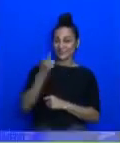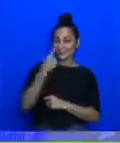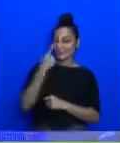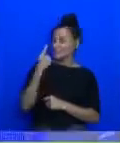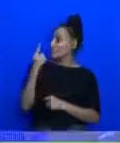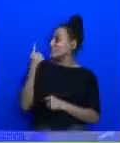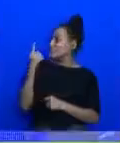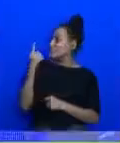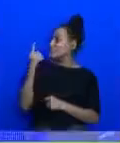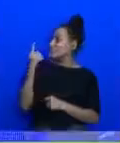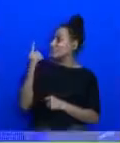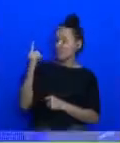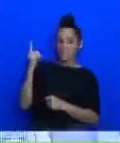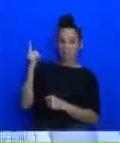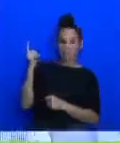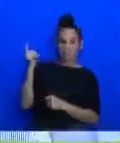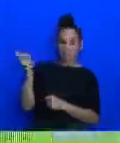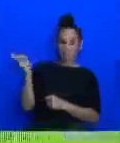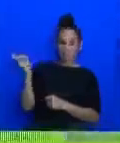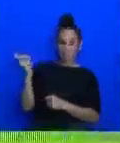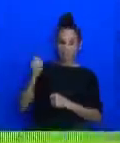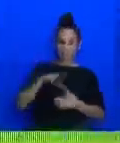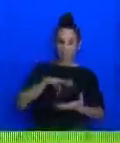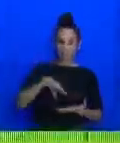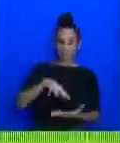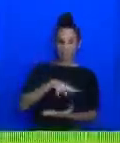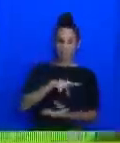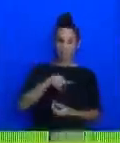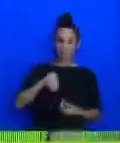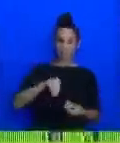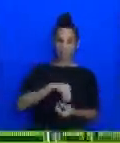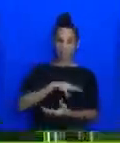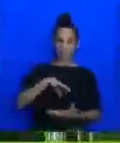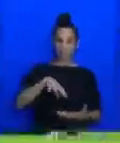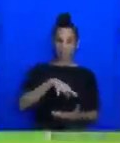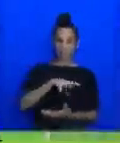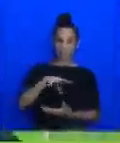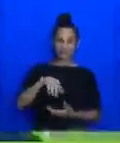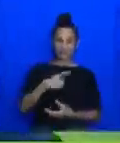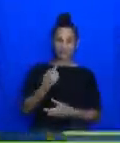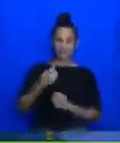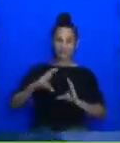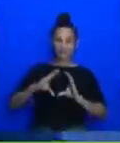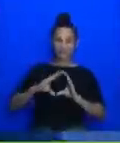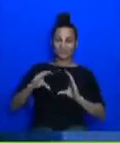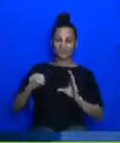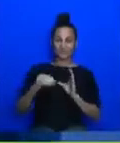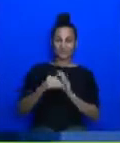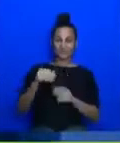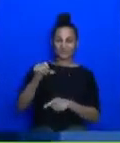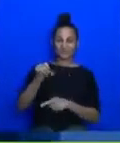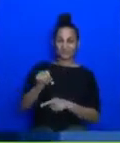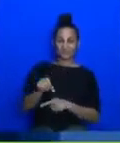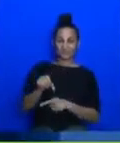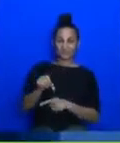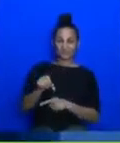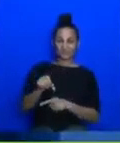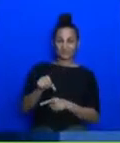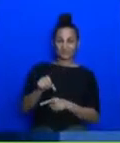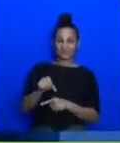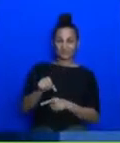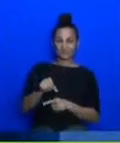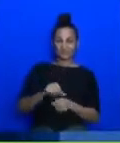Bola posicionada, valendo. Globo recarregado, embaralhando 10 bolas numeradas de 0 a